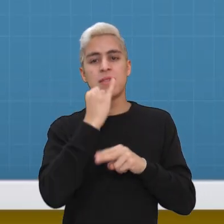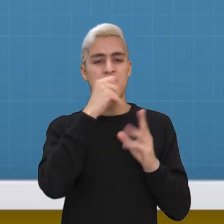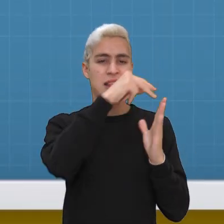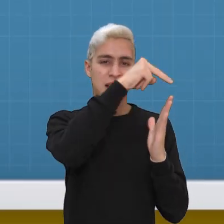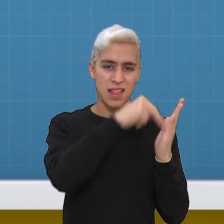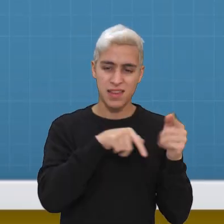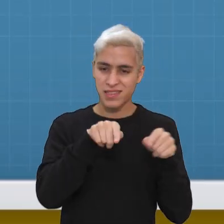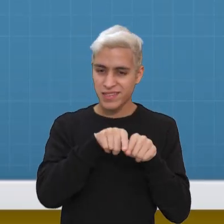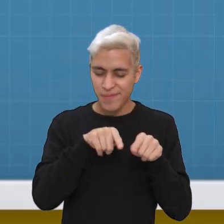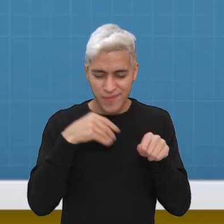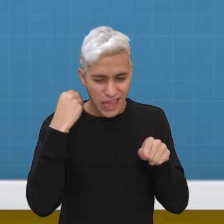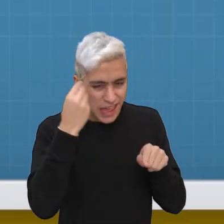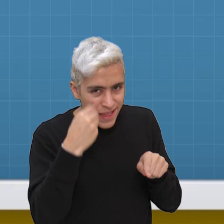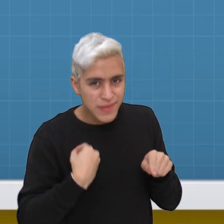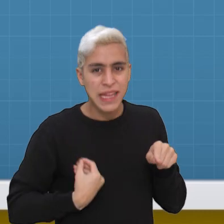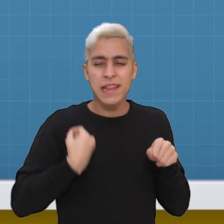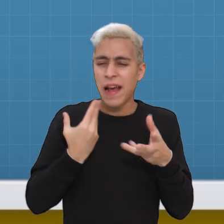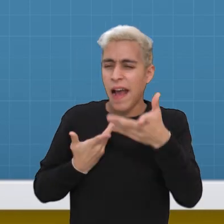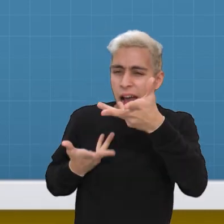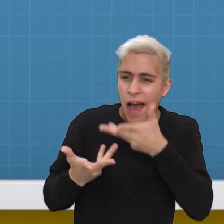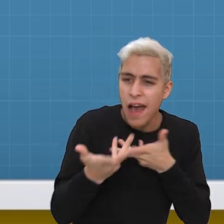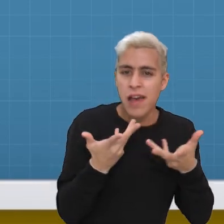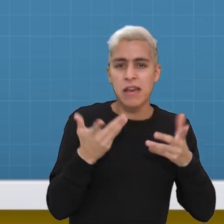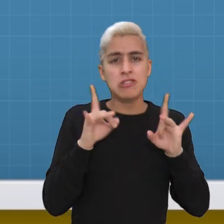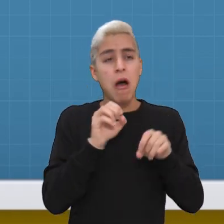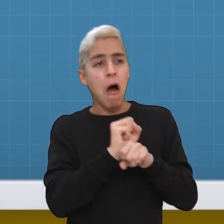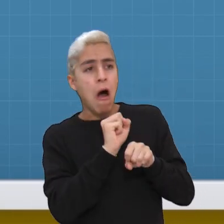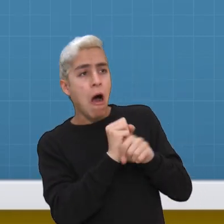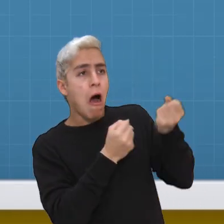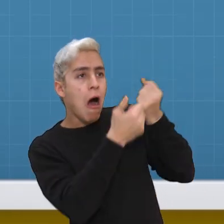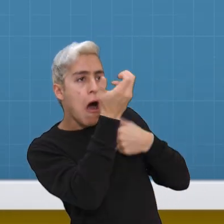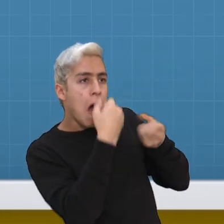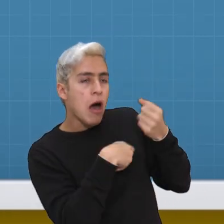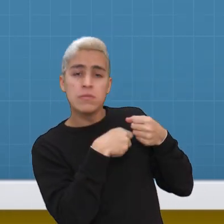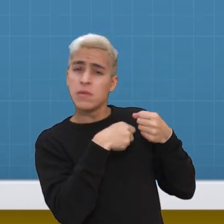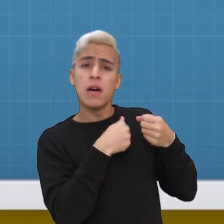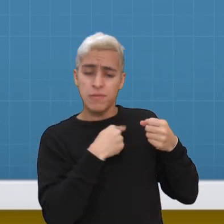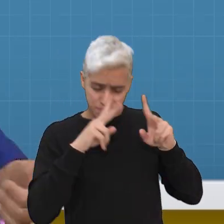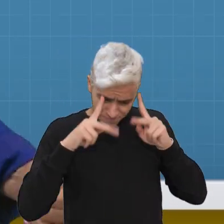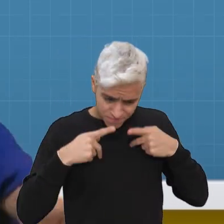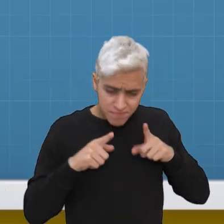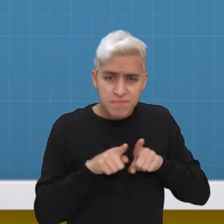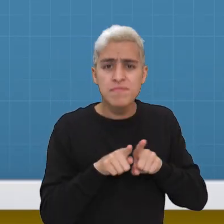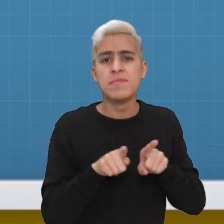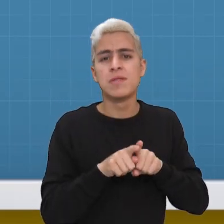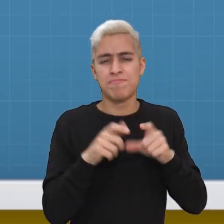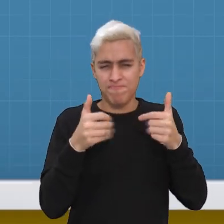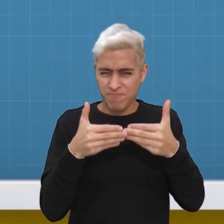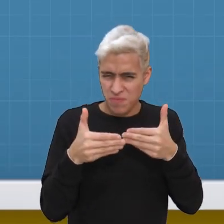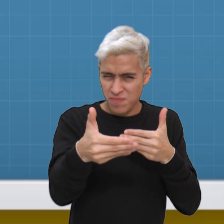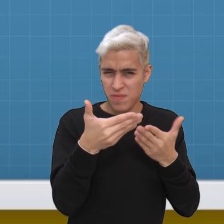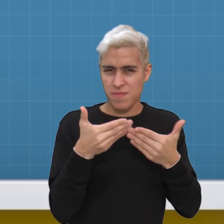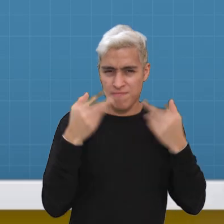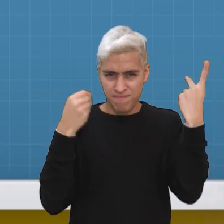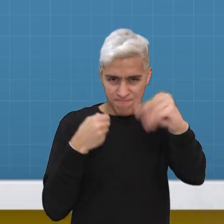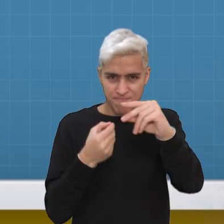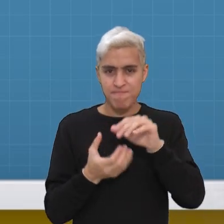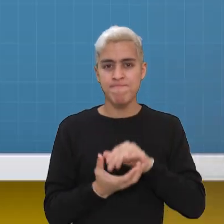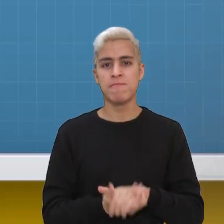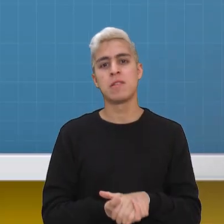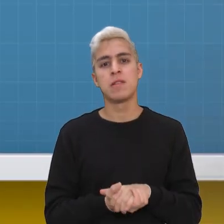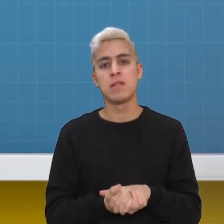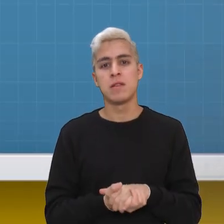a leitura, a experiência de vida e não só esperar que os outros nos contem as coisas. Vamos dar sequência da nossa aula, então? Vamos